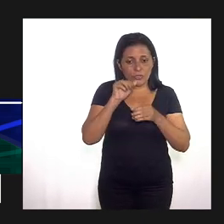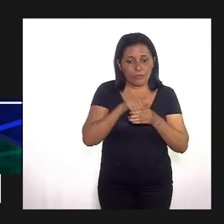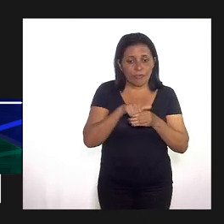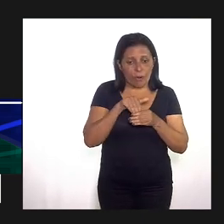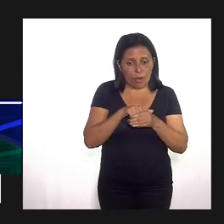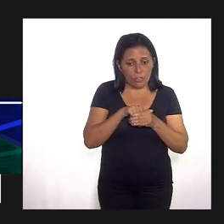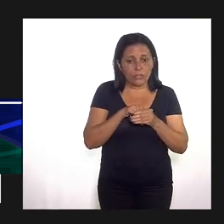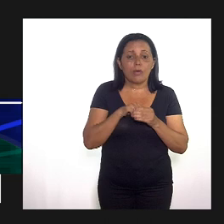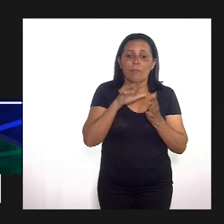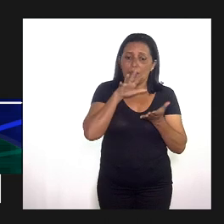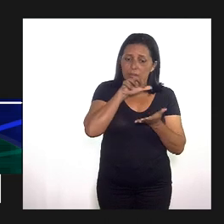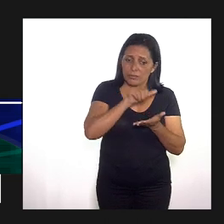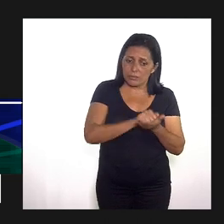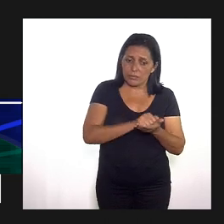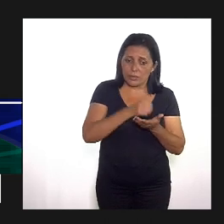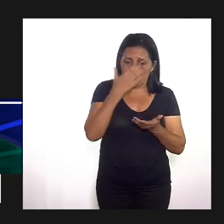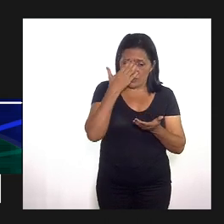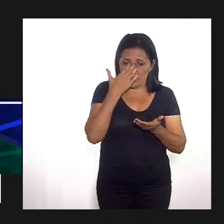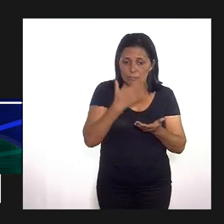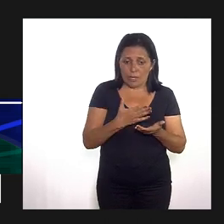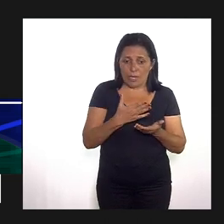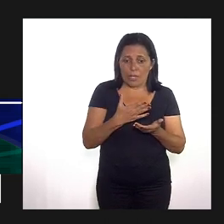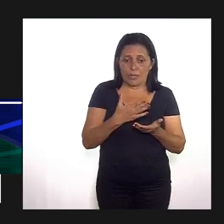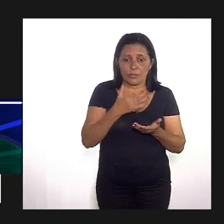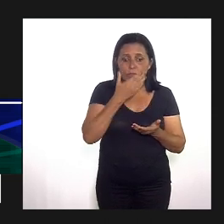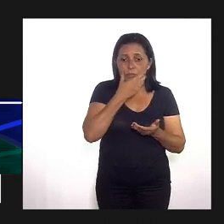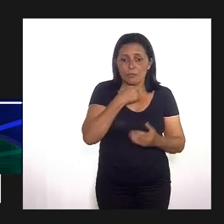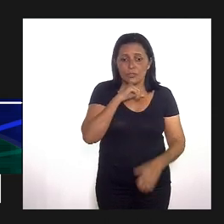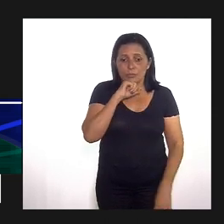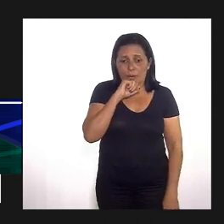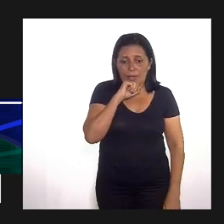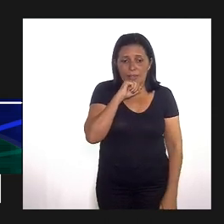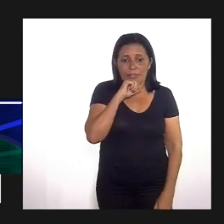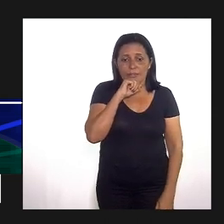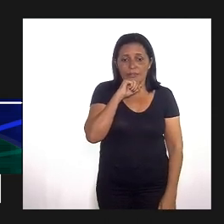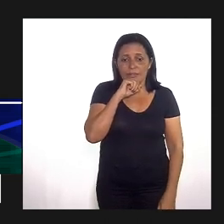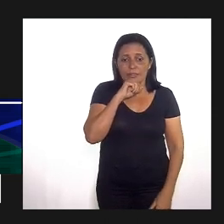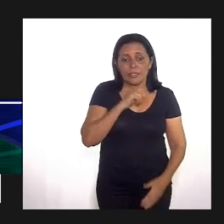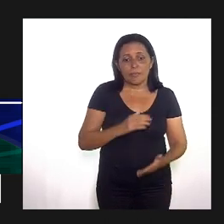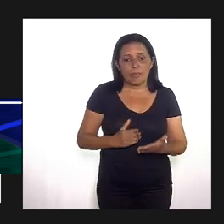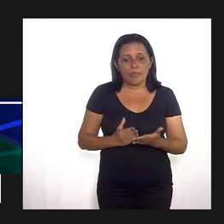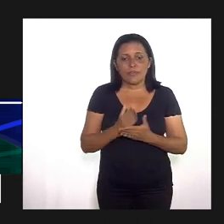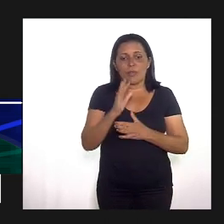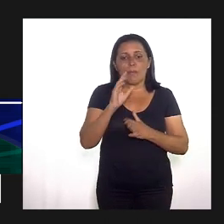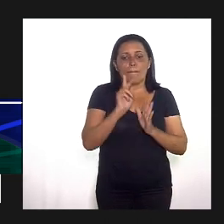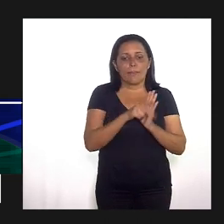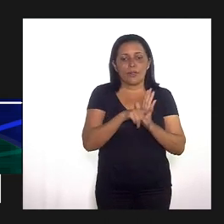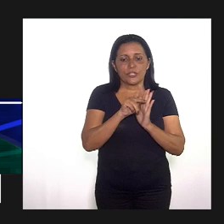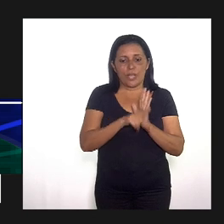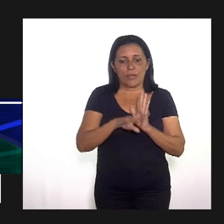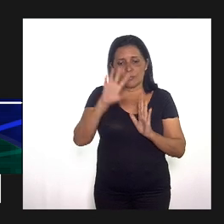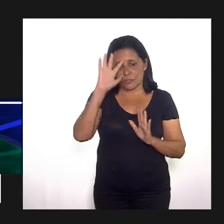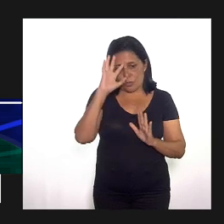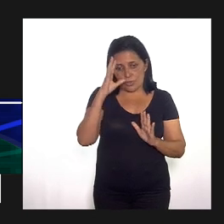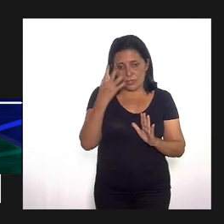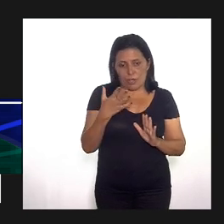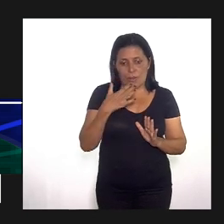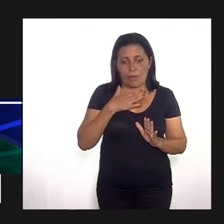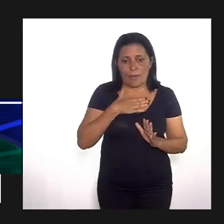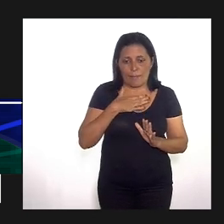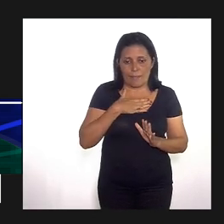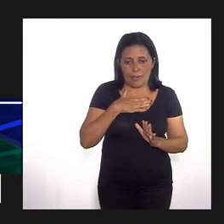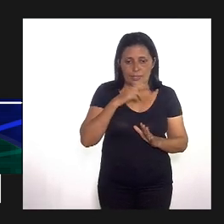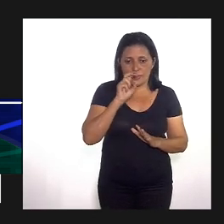mas registrar aqui meus agradecimentos aos meus pares pela aprovação do projeto de resolução de minha autoria,